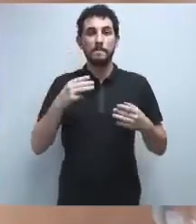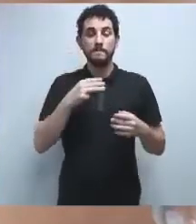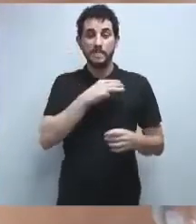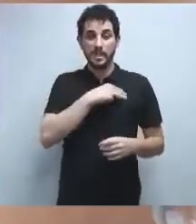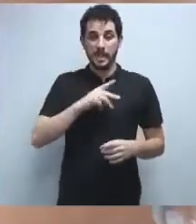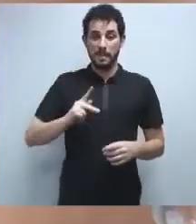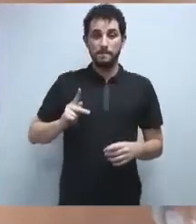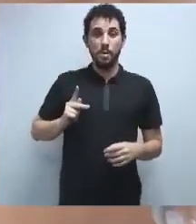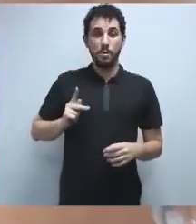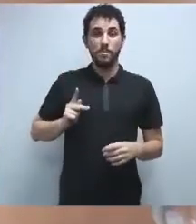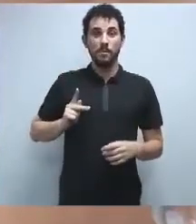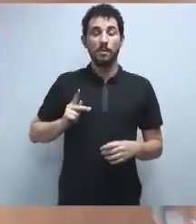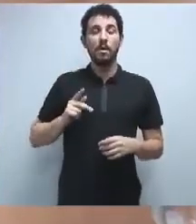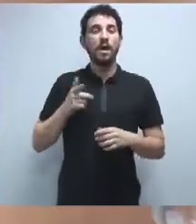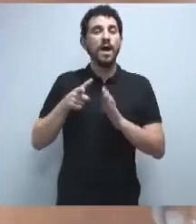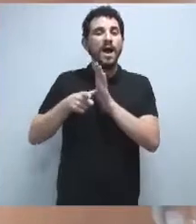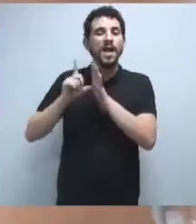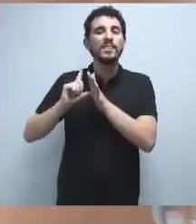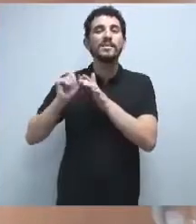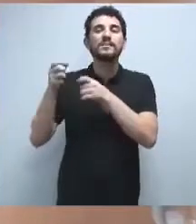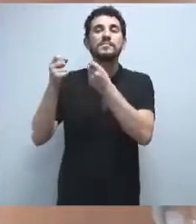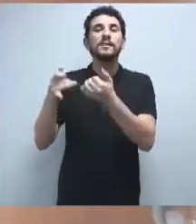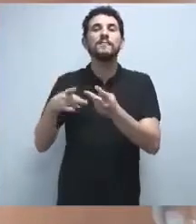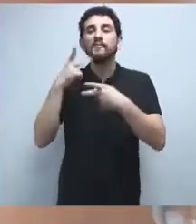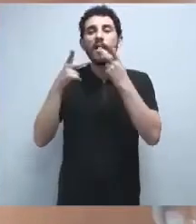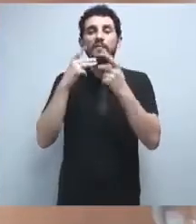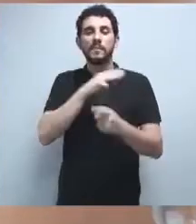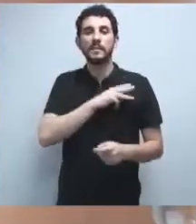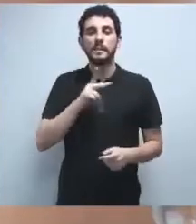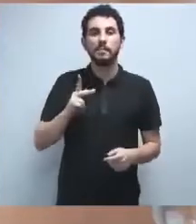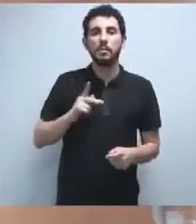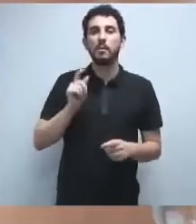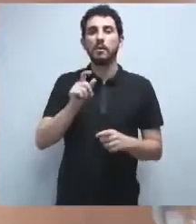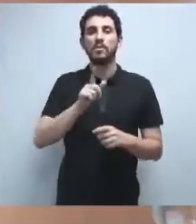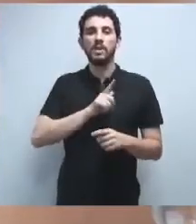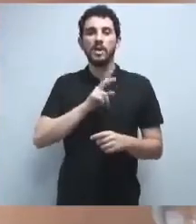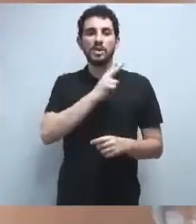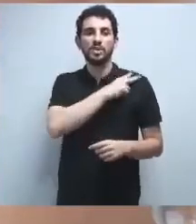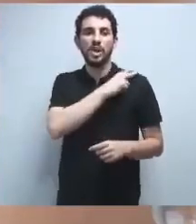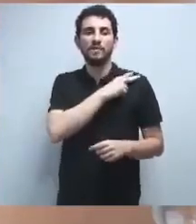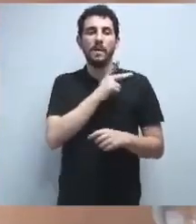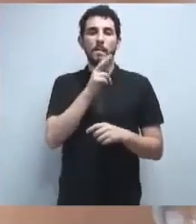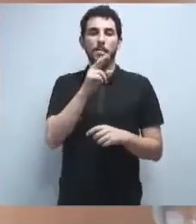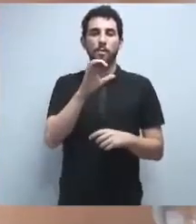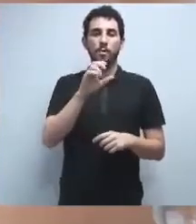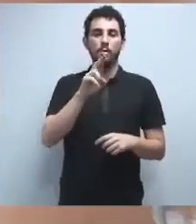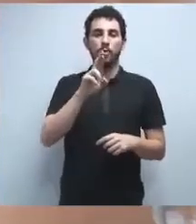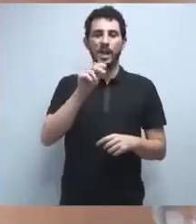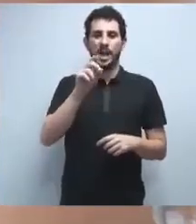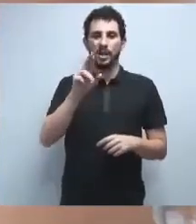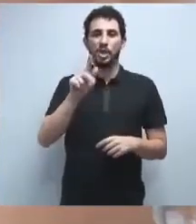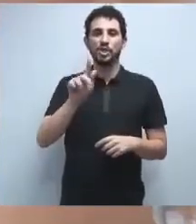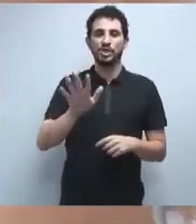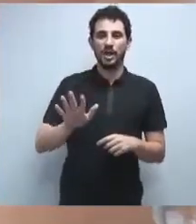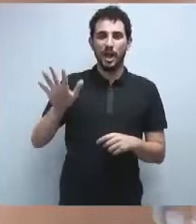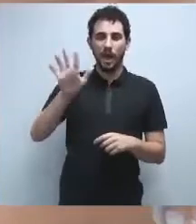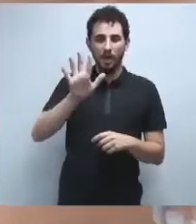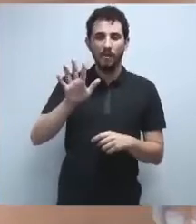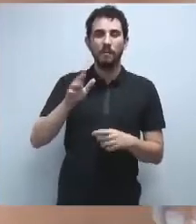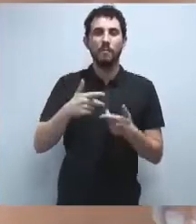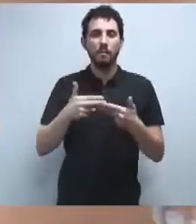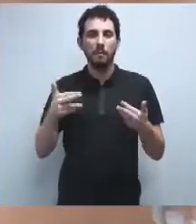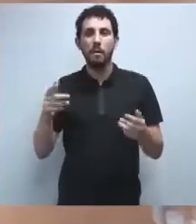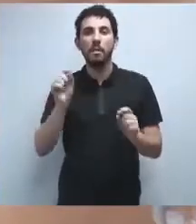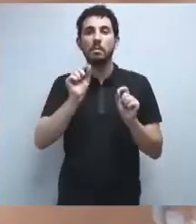ministério público da seguinte forma o ministério público que tem por chef procurador geral da república e mais nada não se sabia o